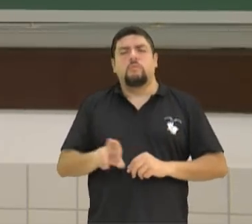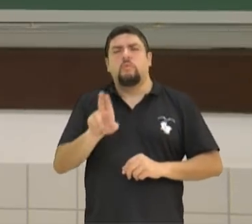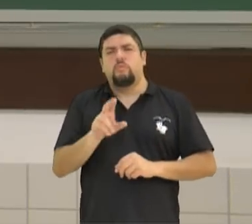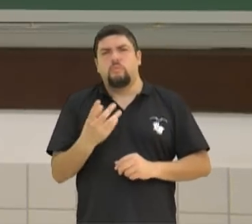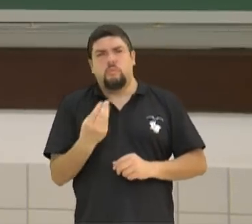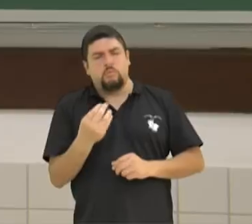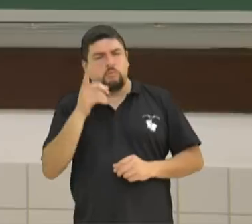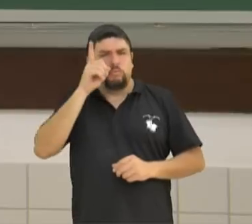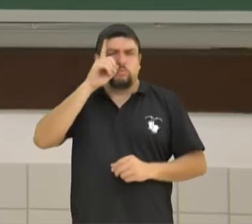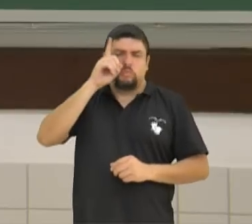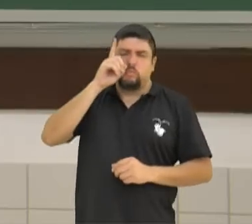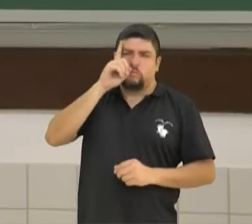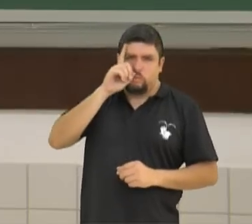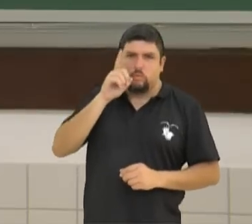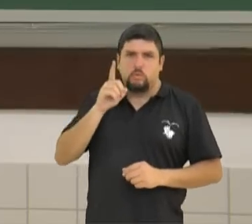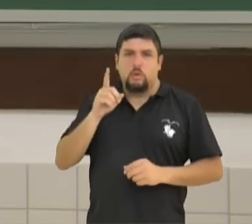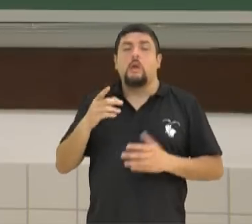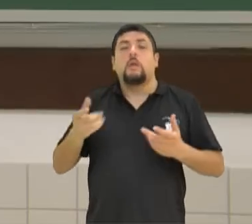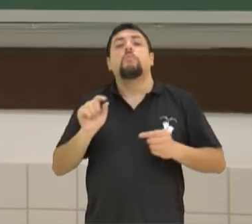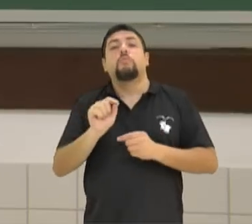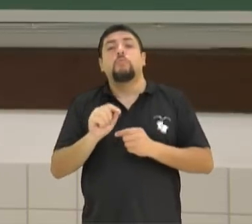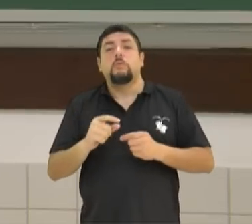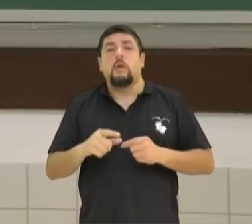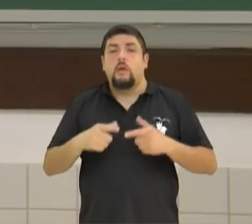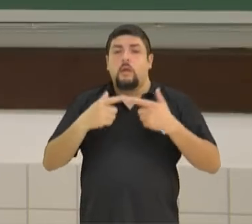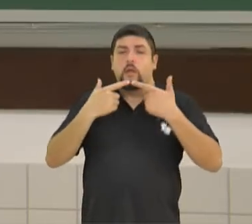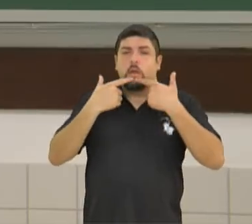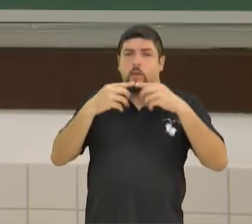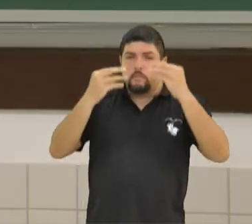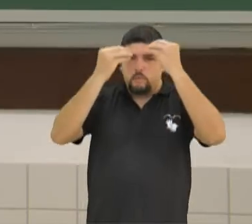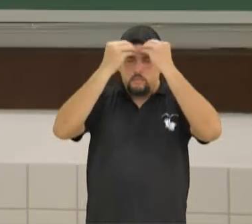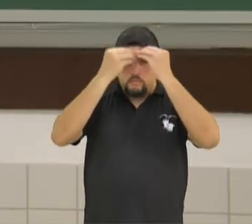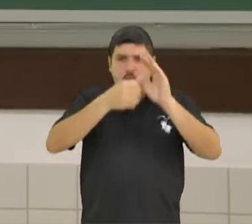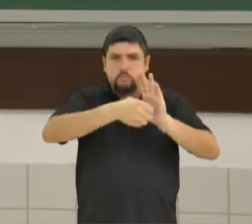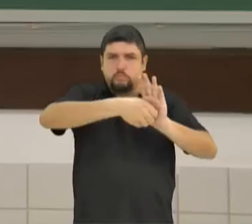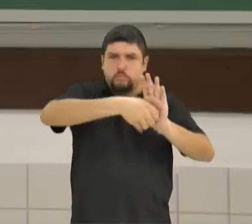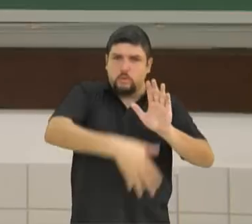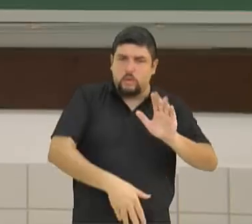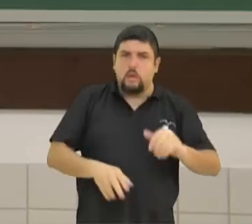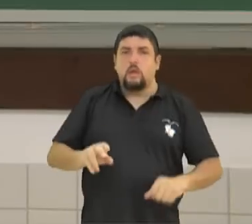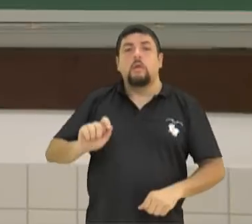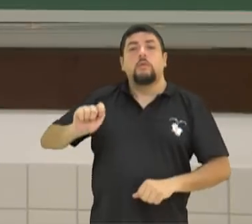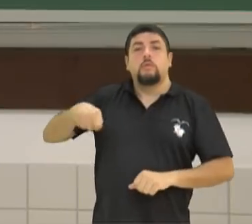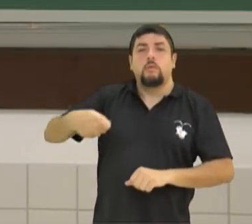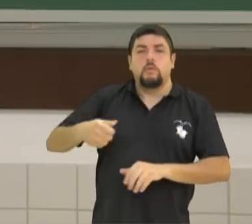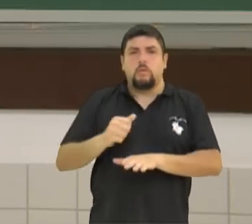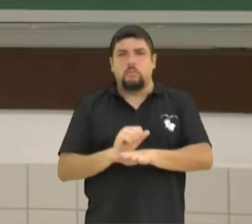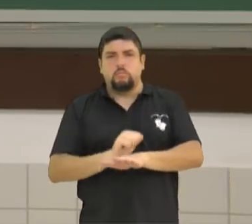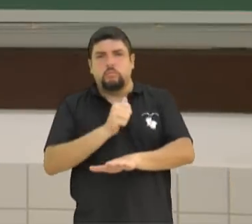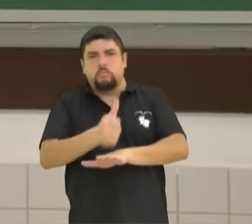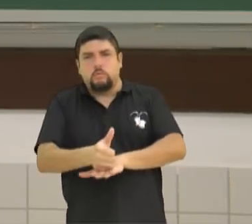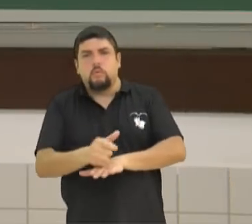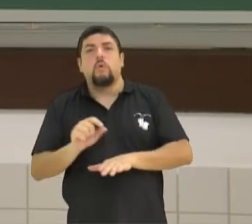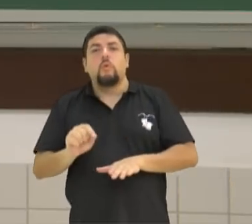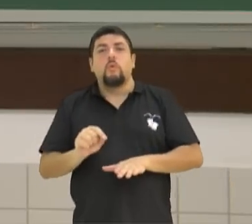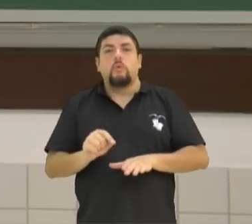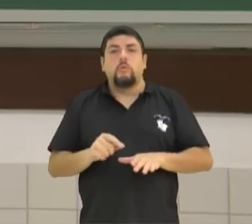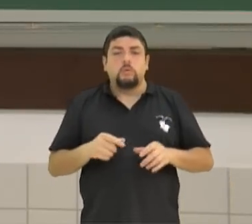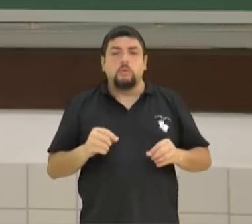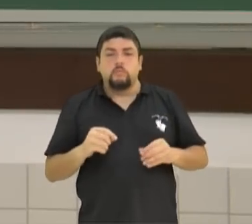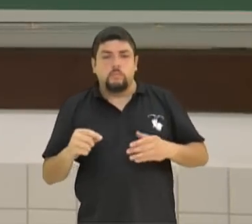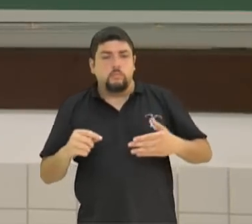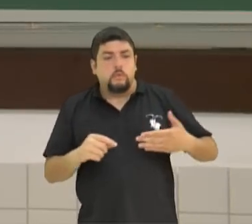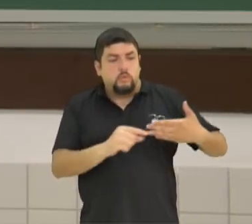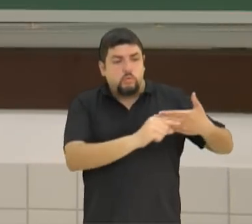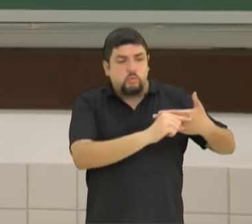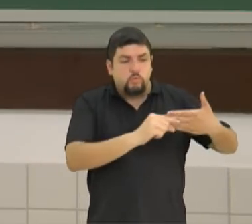dia a dia, né? Então é uma figura de linguagem que se chama metonímia. No caso específico, a gente substitui ali o autor